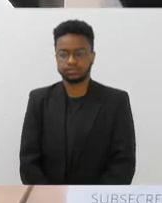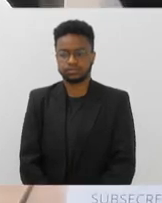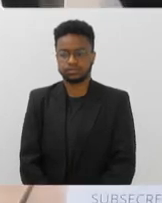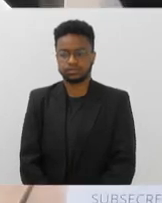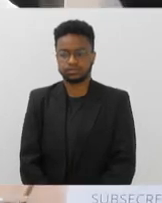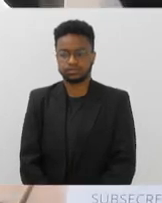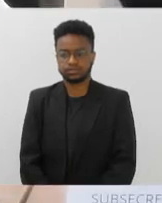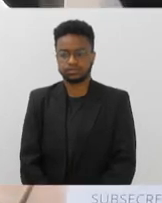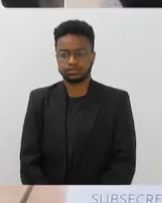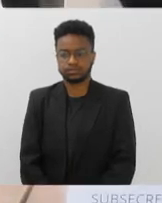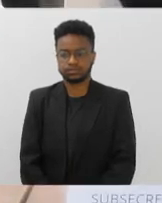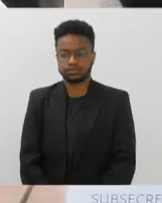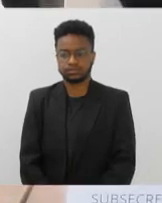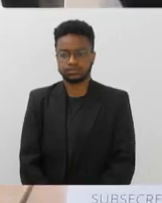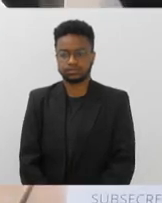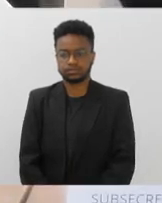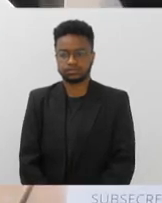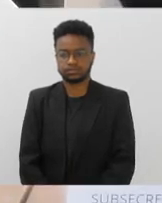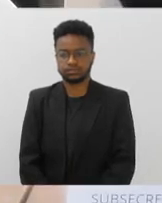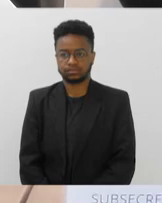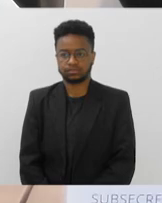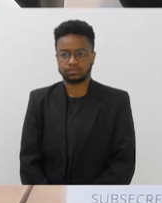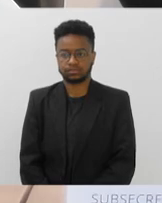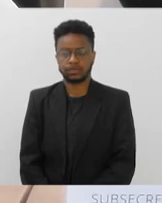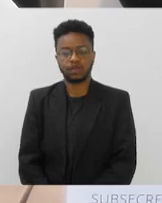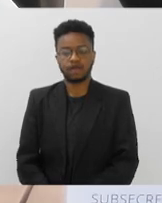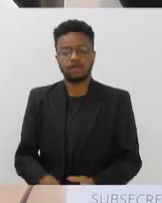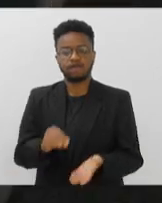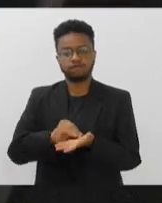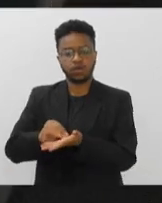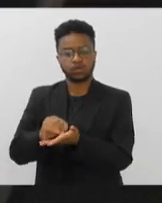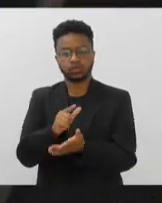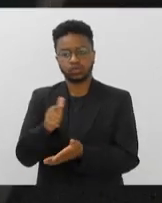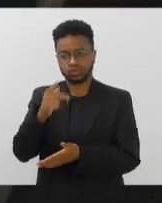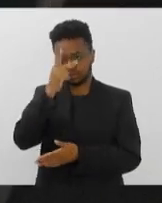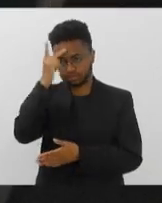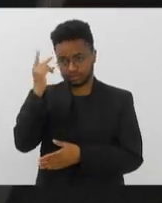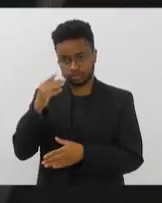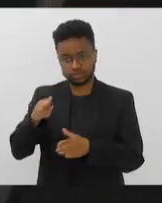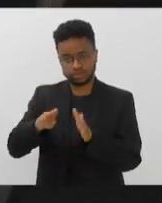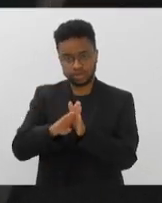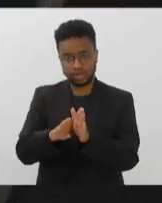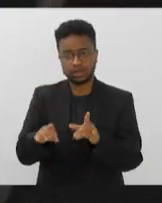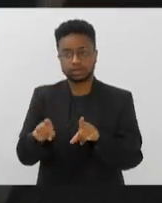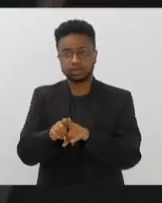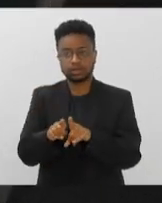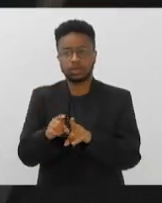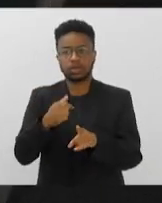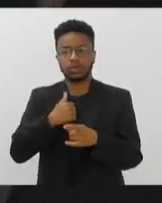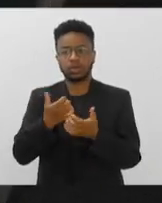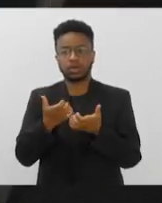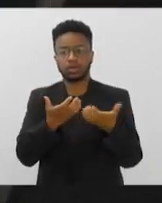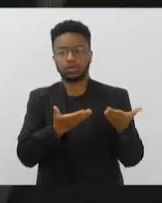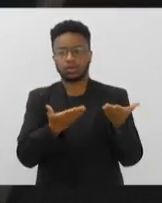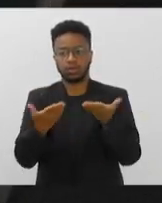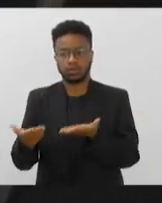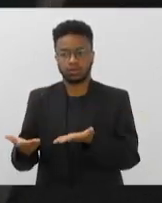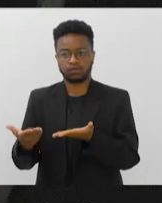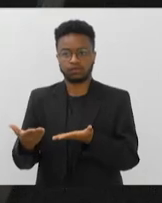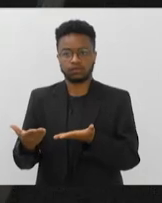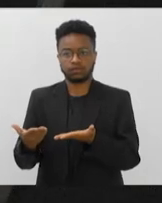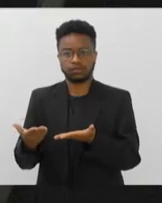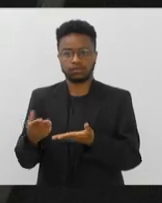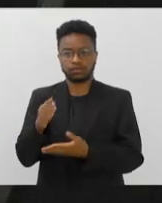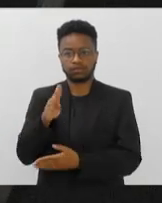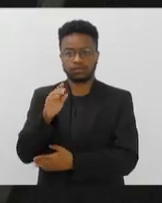sim bom ainda tem alguns componentes para chegar eh gostaria também de convidar a nossa